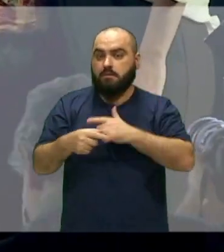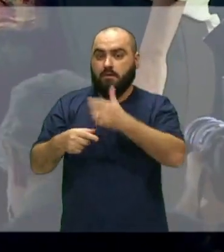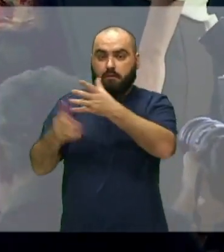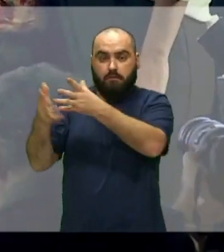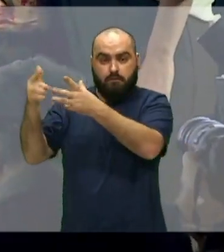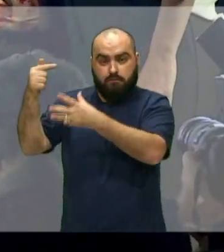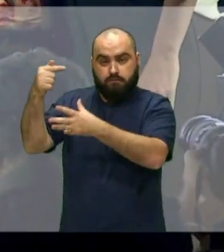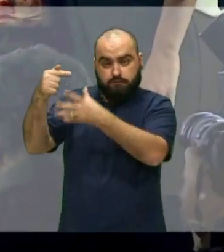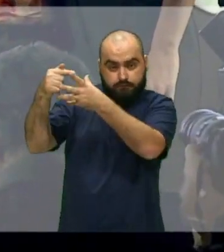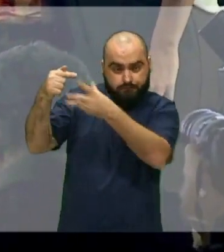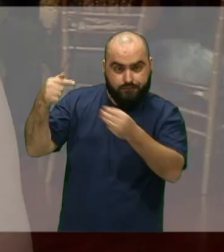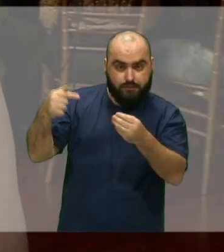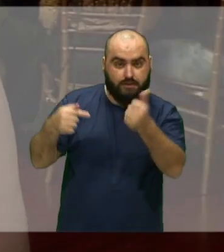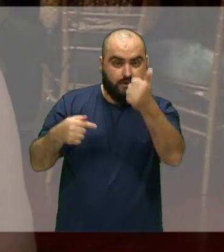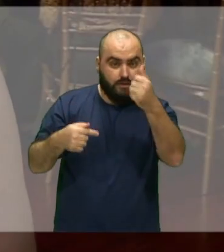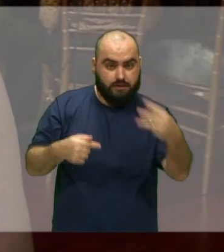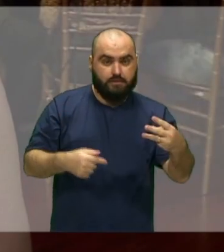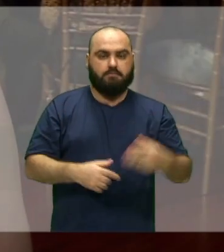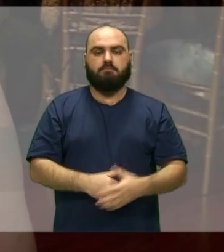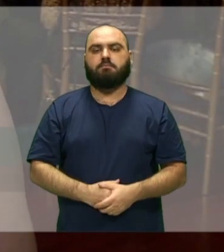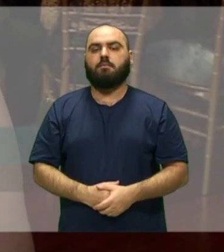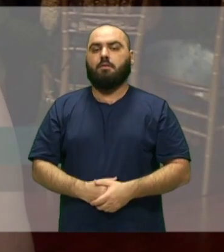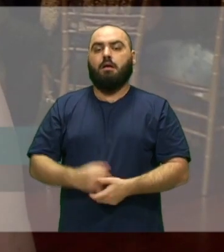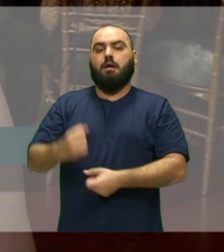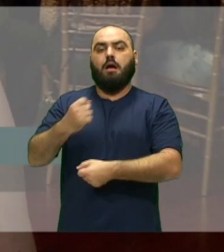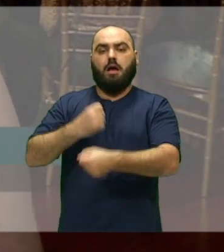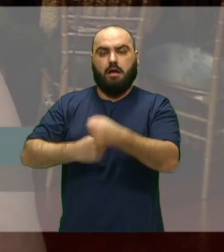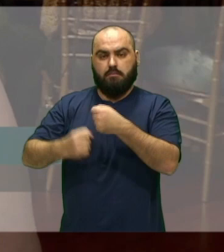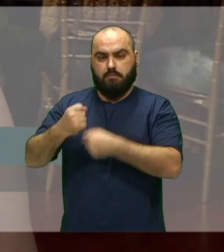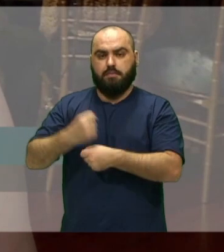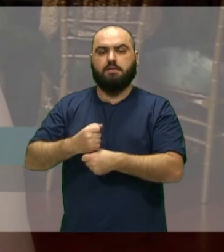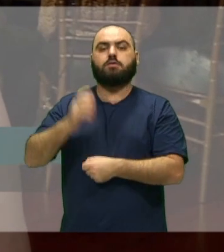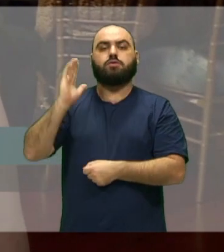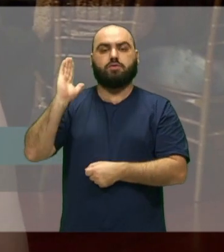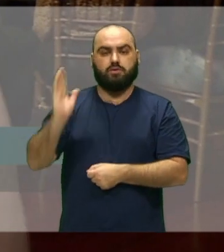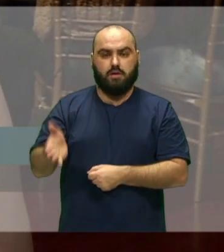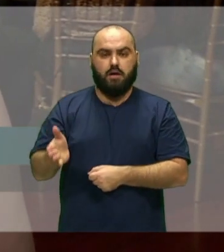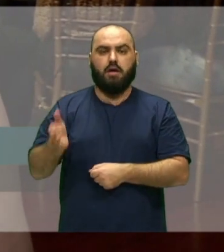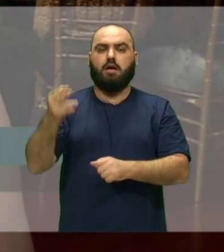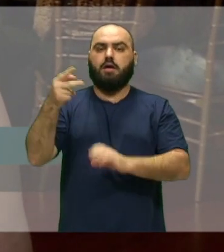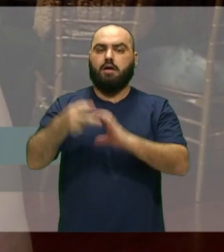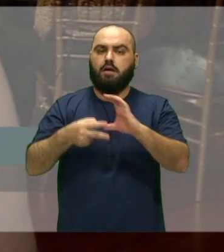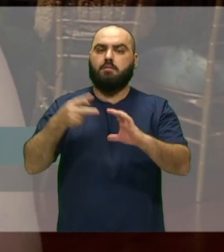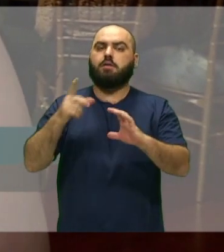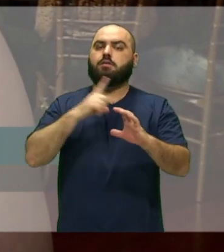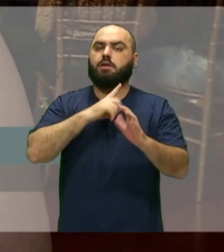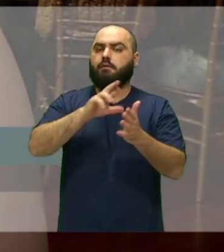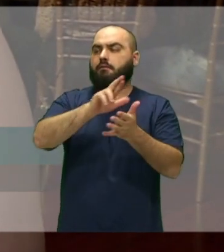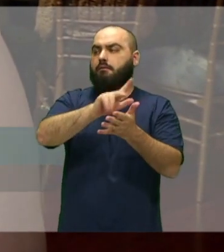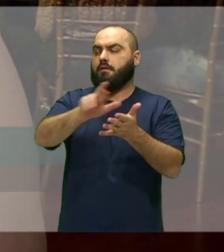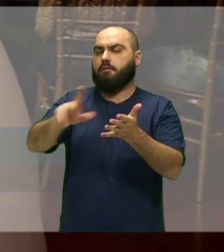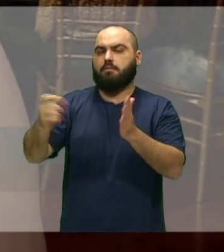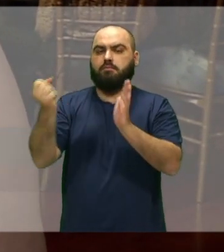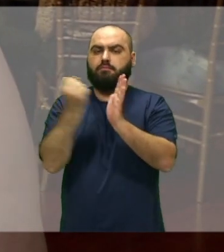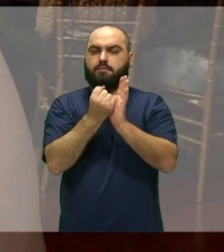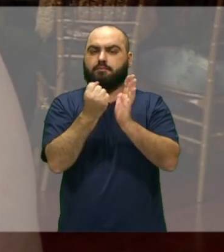os ZS ano passado já foi assim né a câmara já recebeu vários selos e isso só mostra a importância que